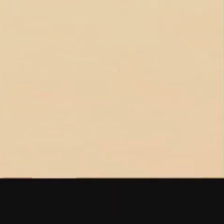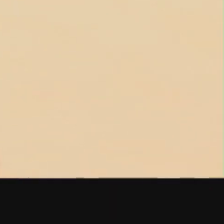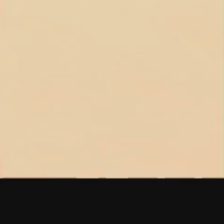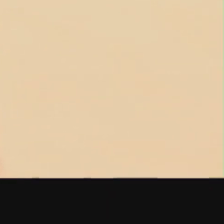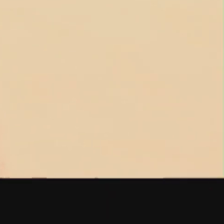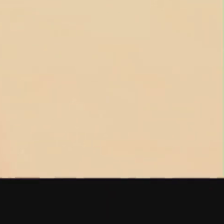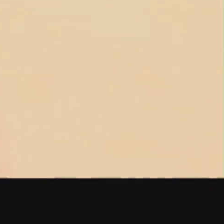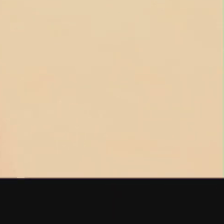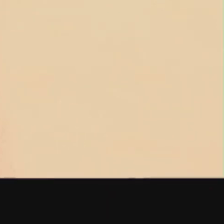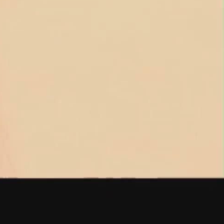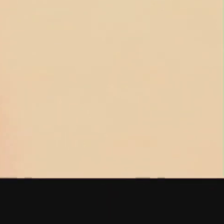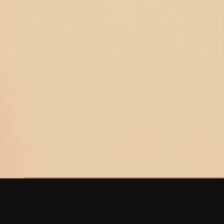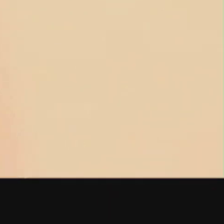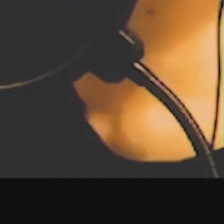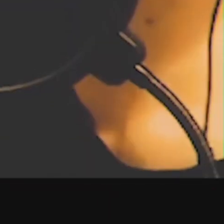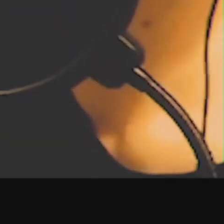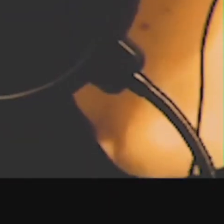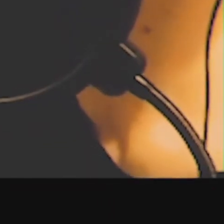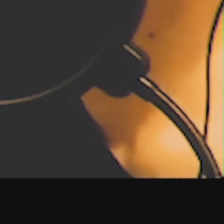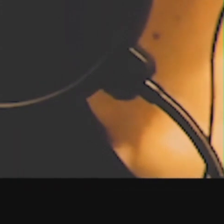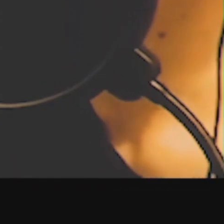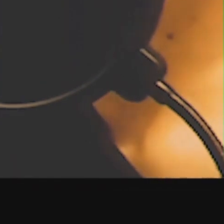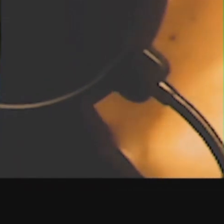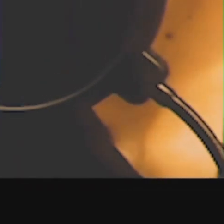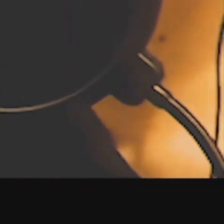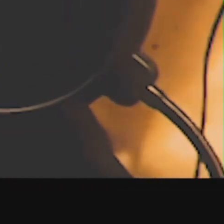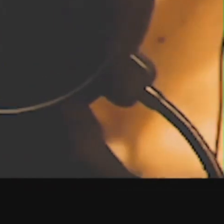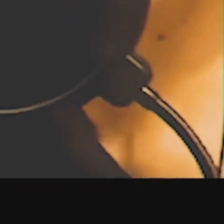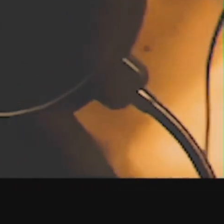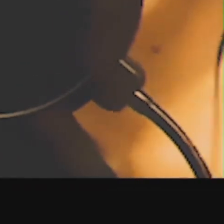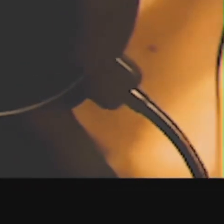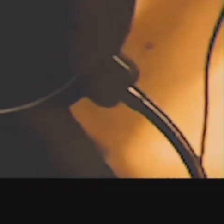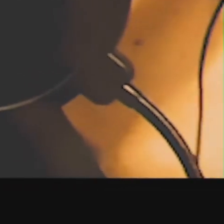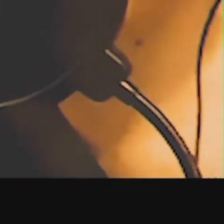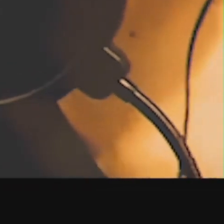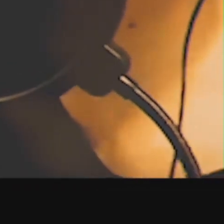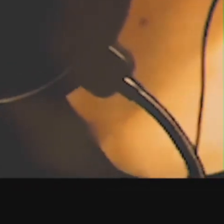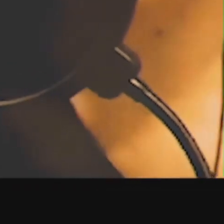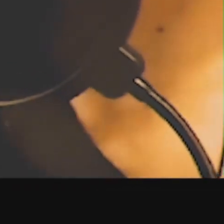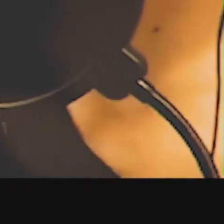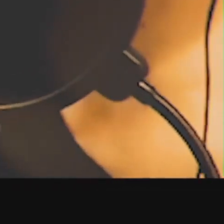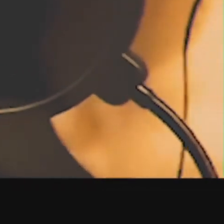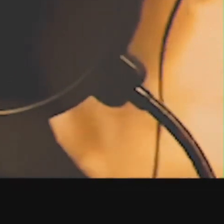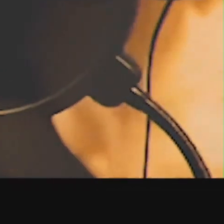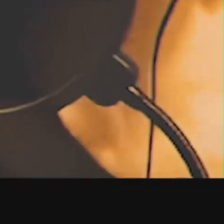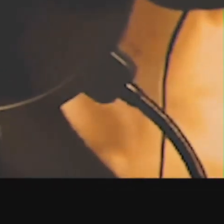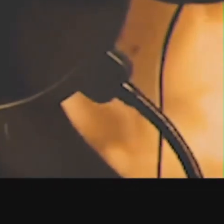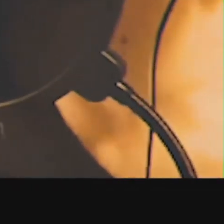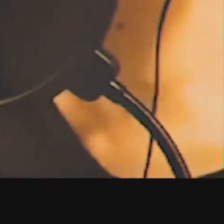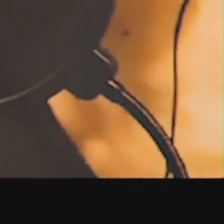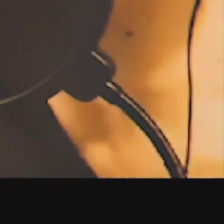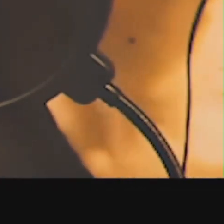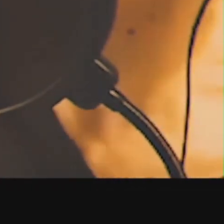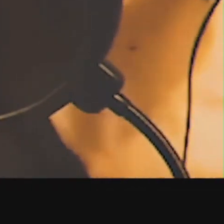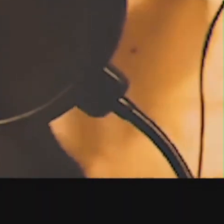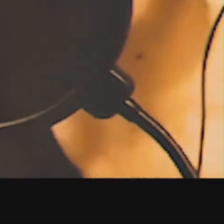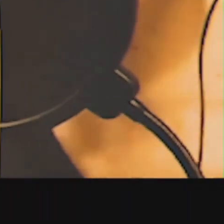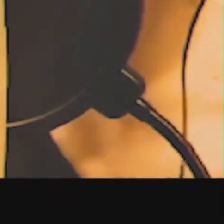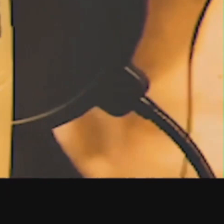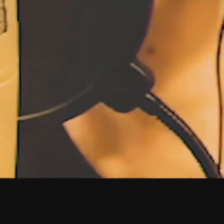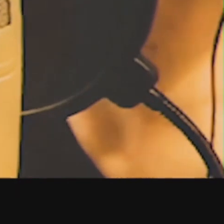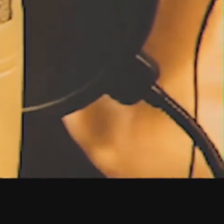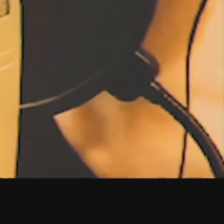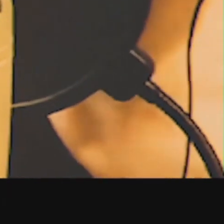yeah, yeah, yeah, yeah, yeah, yeah, yeah. Sei que não é fácil ver o mundo ao seu redor caindo aos